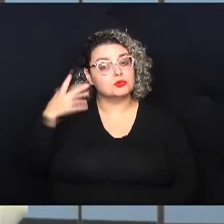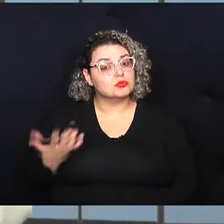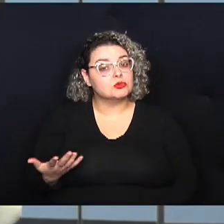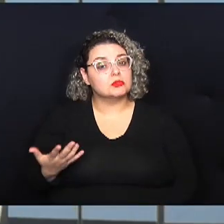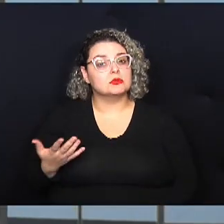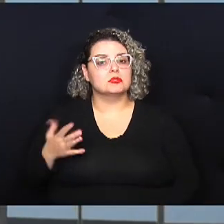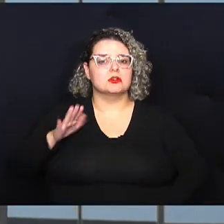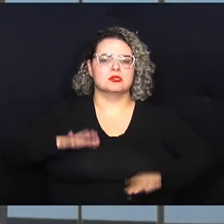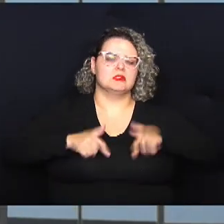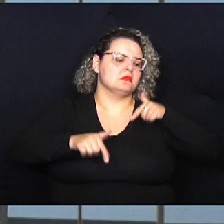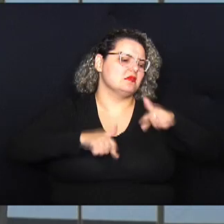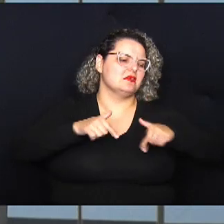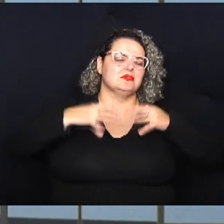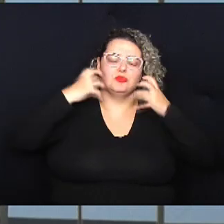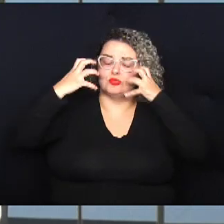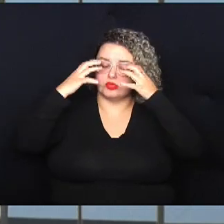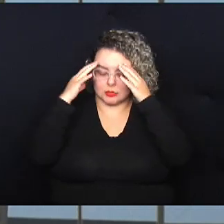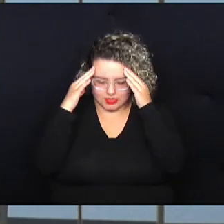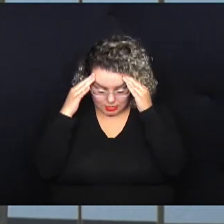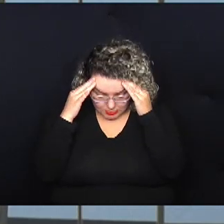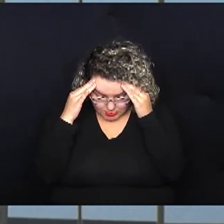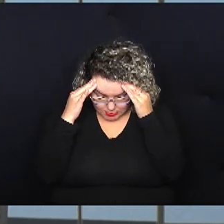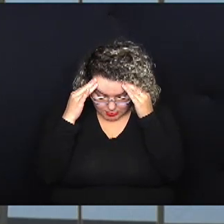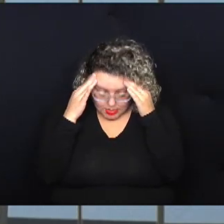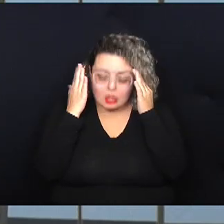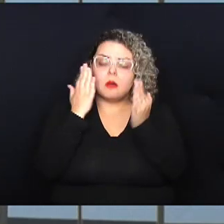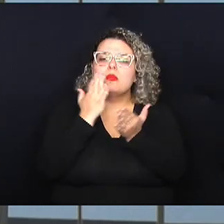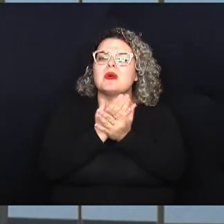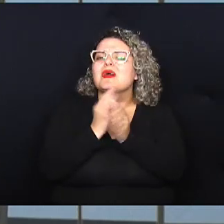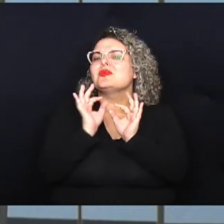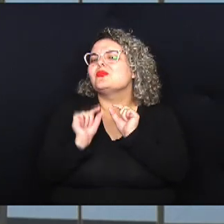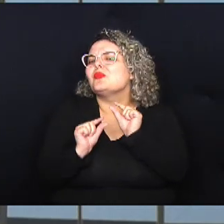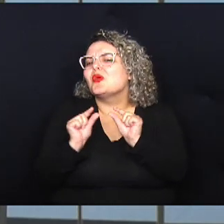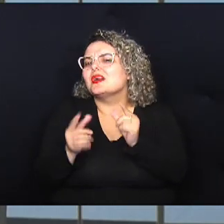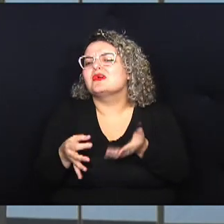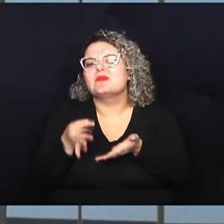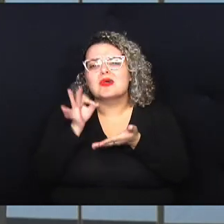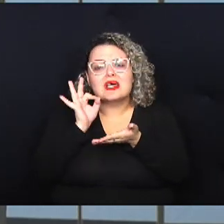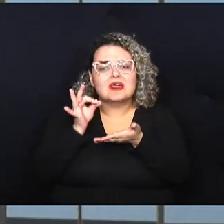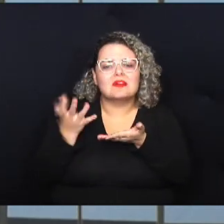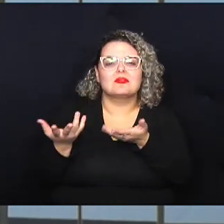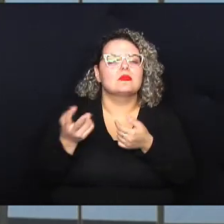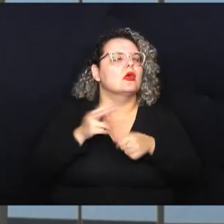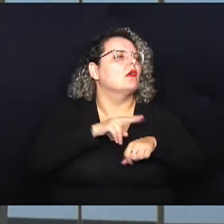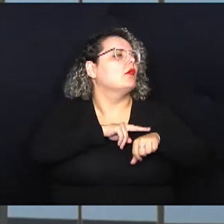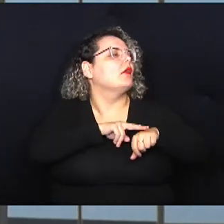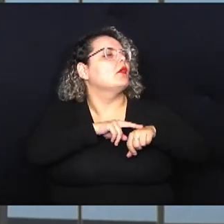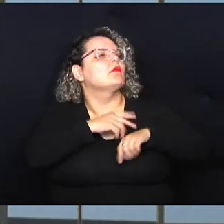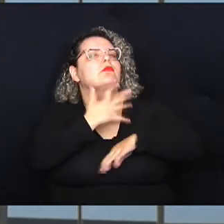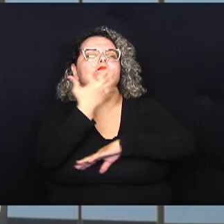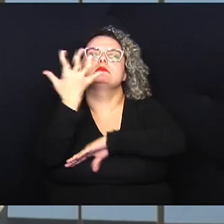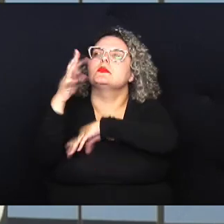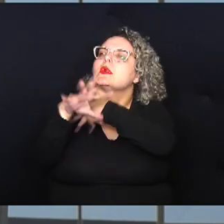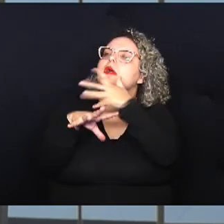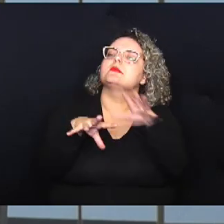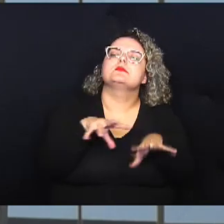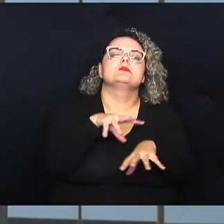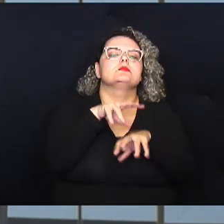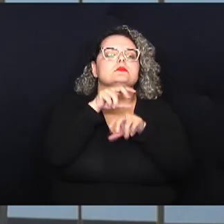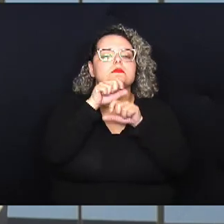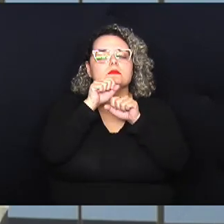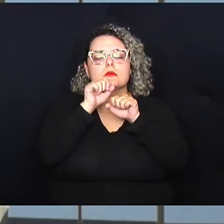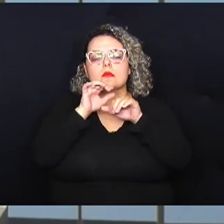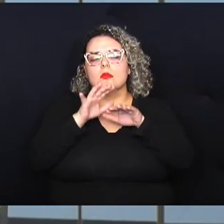está trabalhando, você está estressado, para um pouquinho, vai tomar um café, vai olhar algo verde, a natureza, respira. Faz